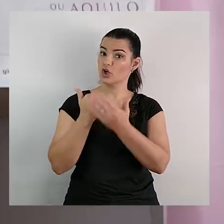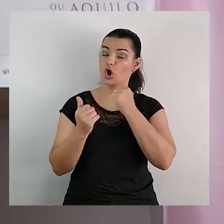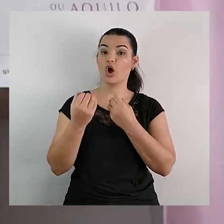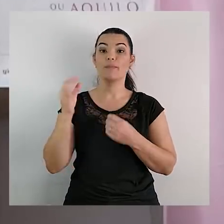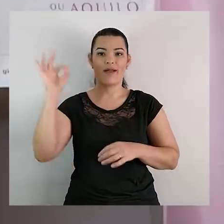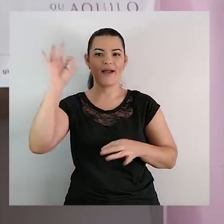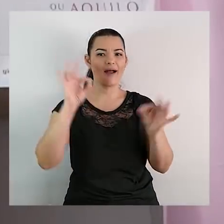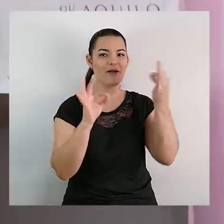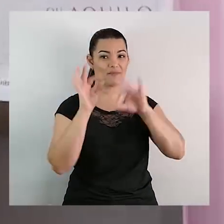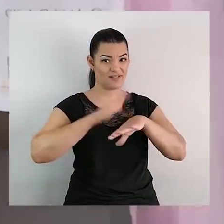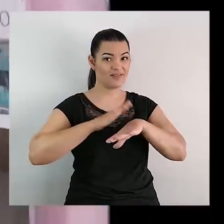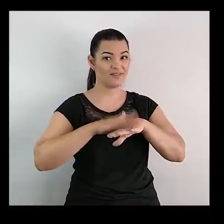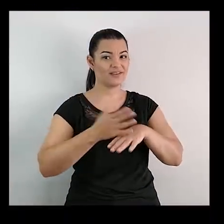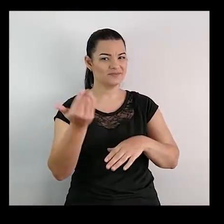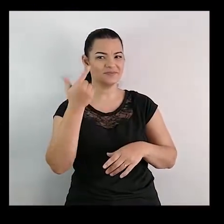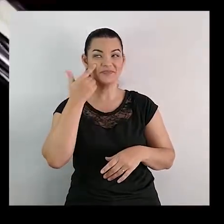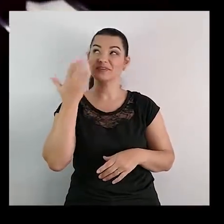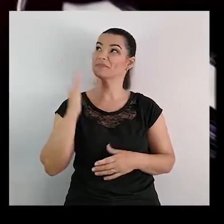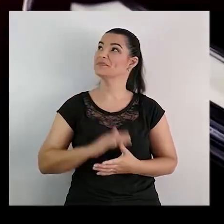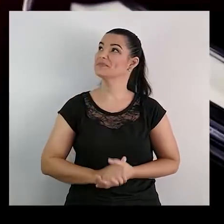produzem? Vamos conferir.